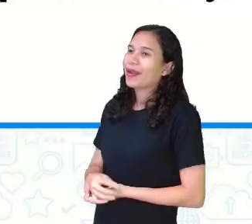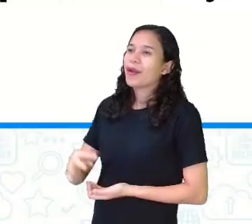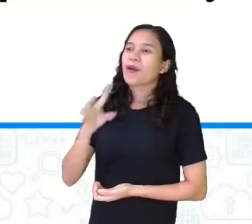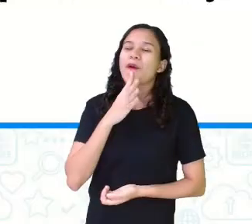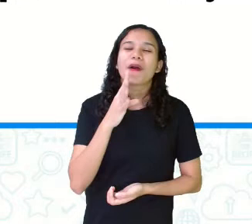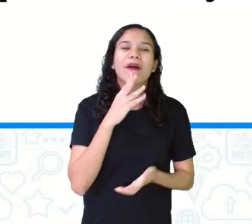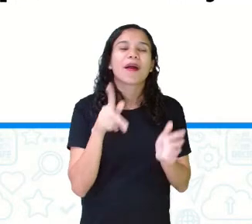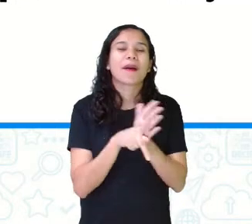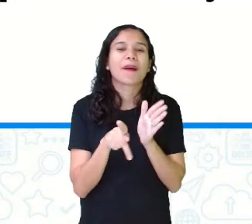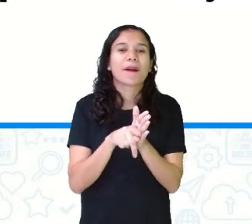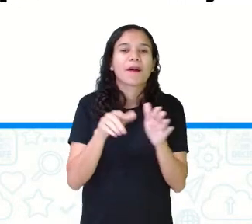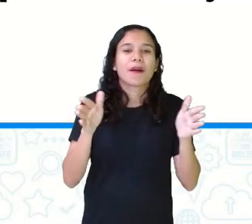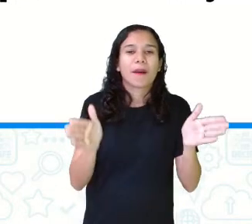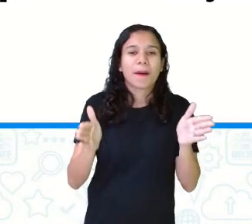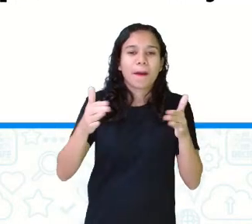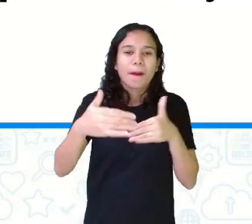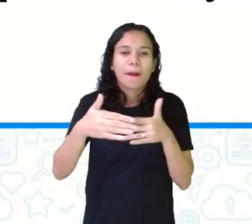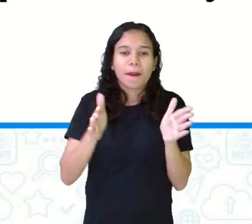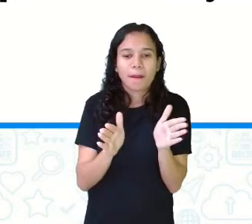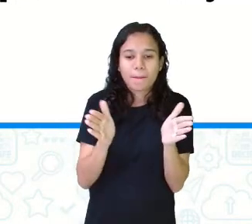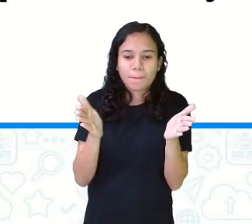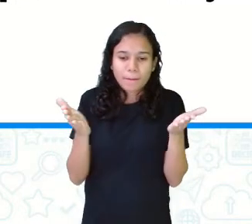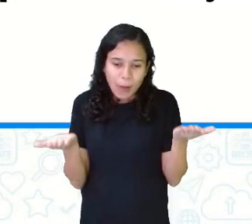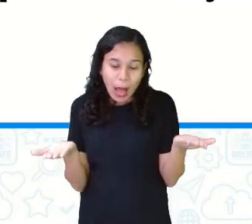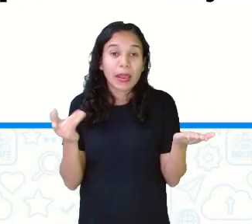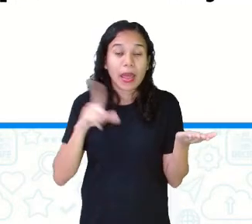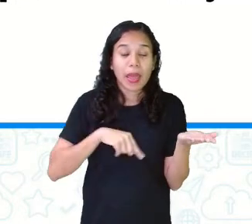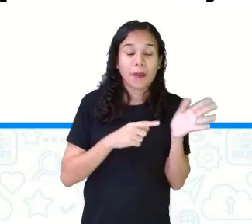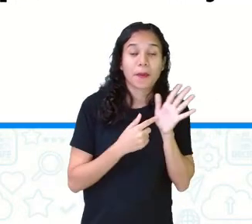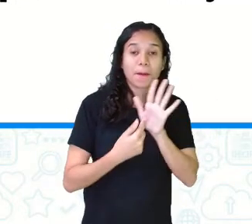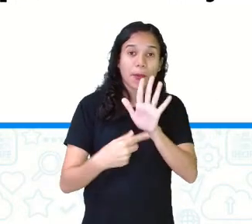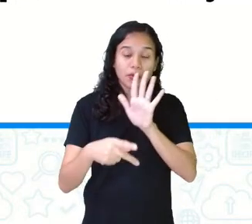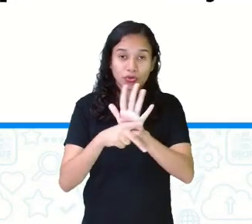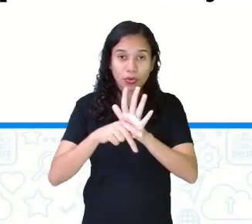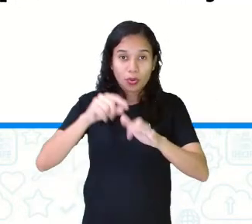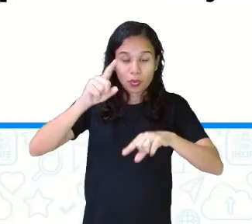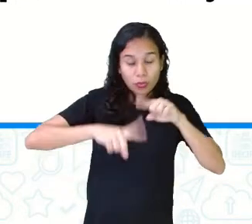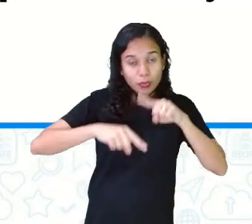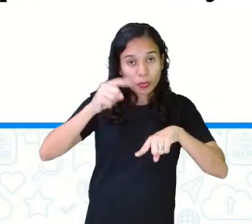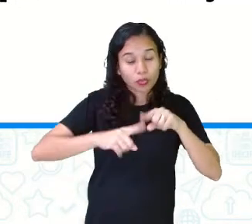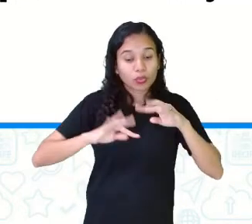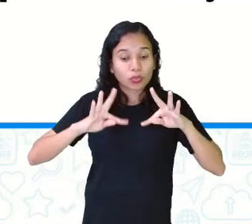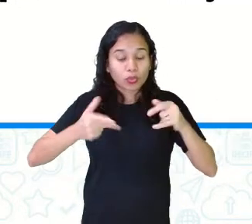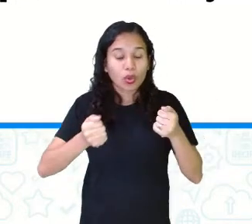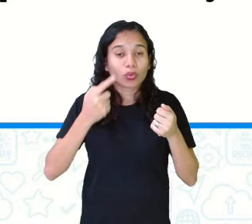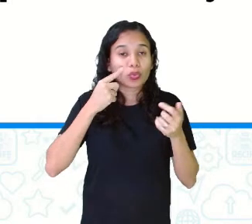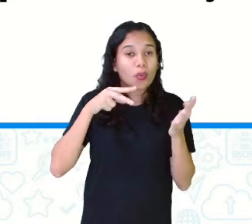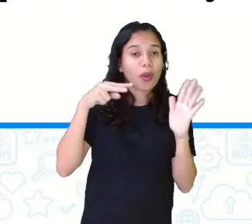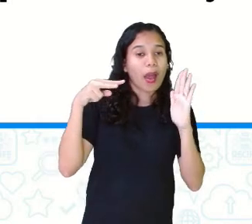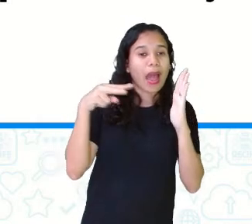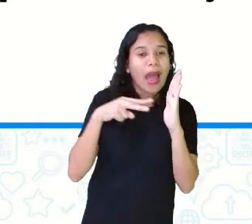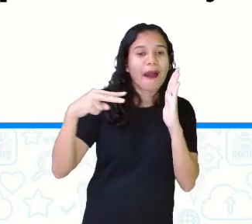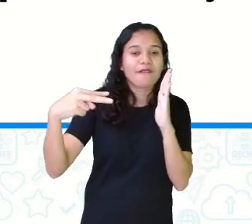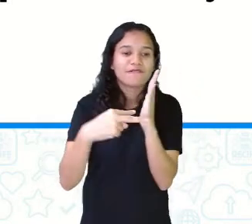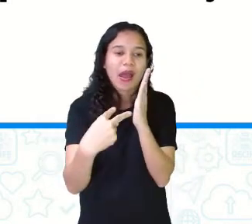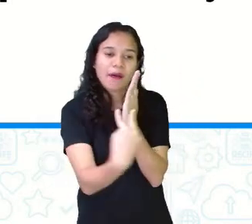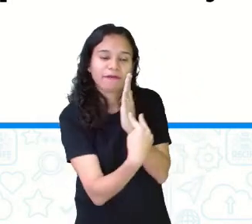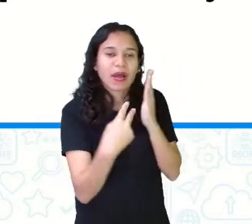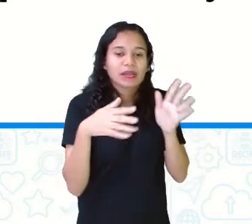Conhecemos como planificação de um sólido geométrico a representação de todas as suas faces em